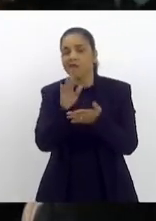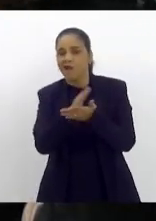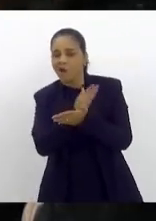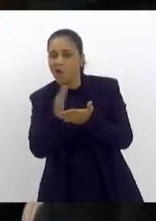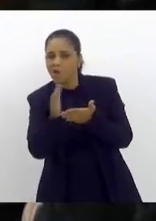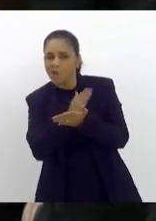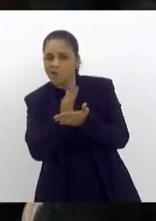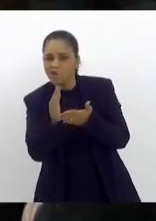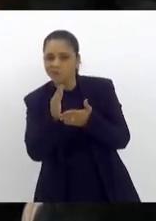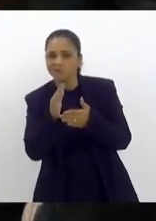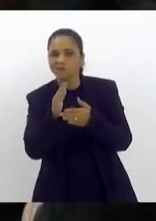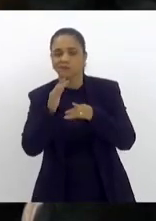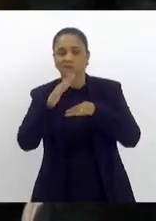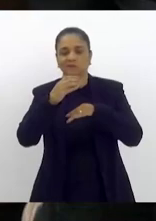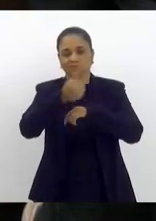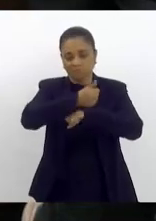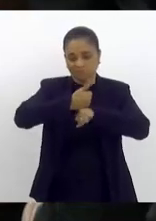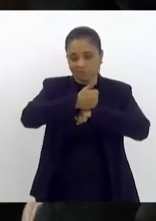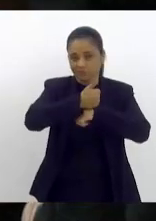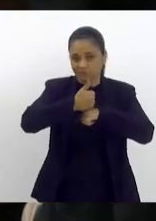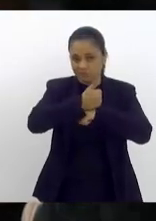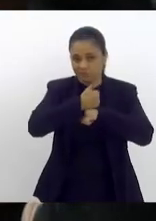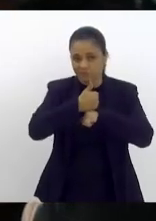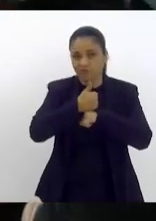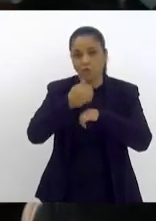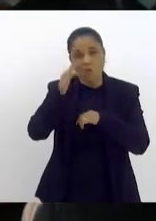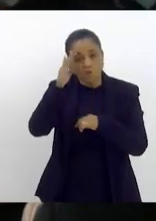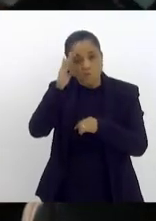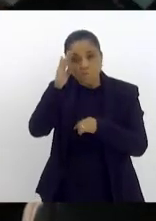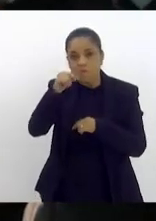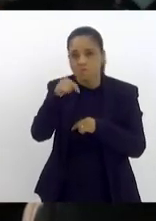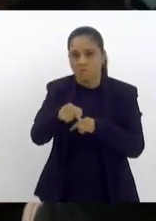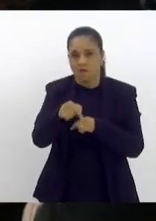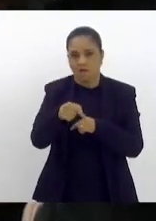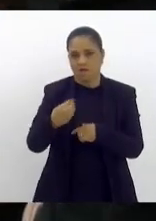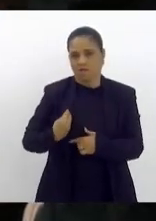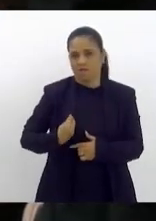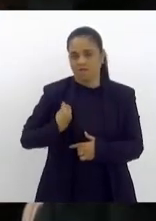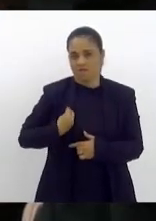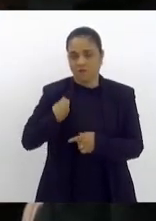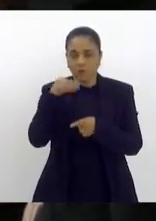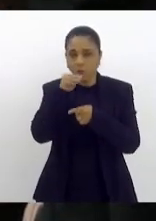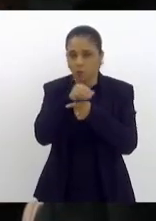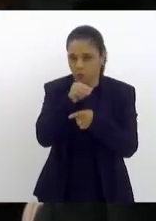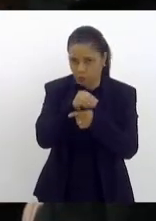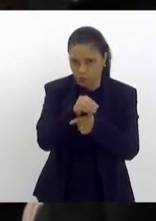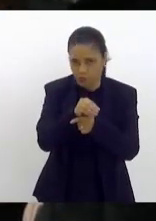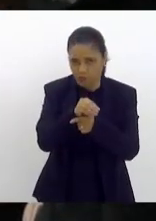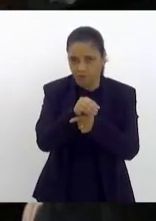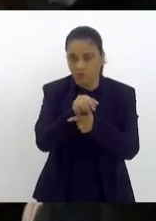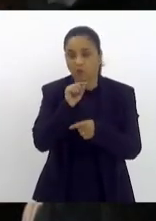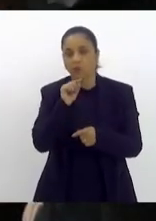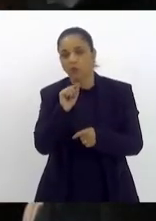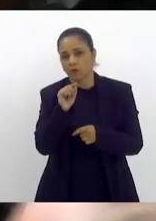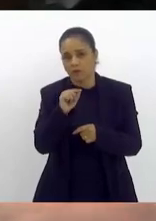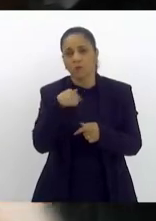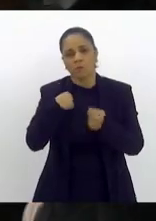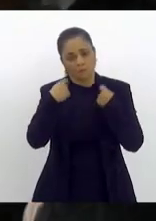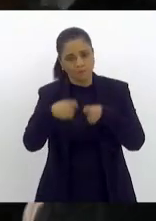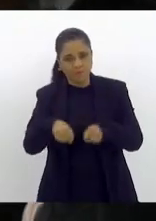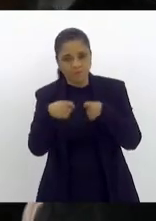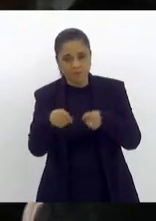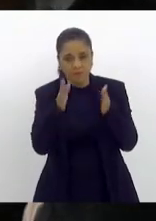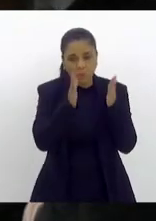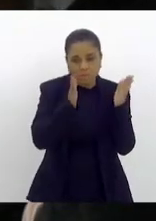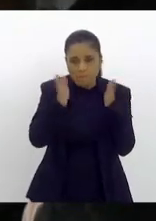pandêmico, foram fundamentais e essenciais para nossas vidas. Nós que precisamos, em um determinado